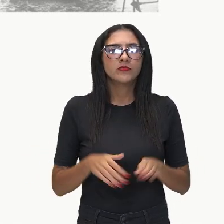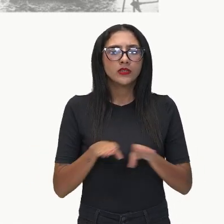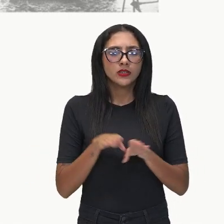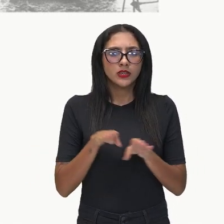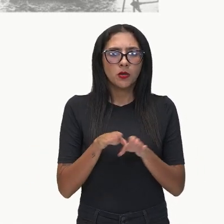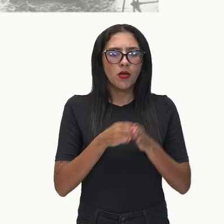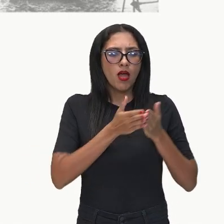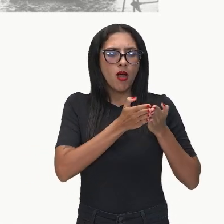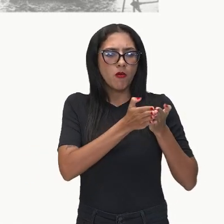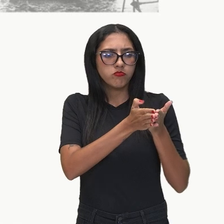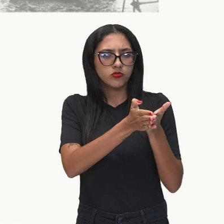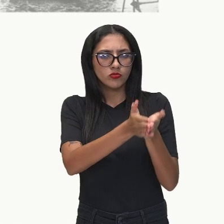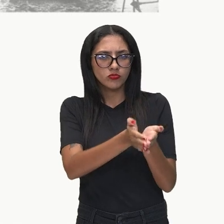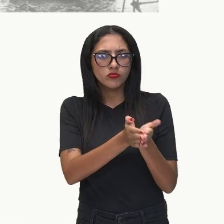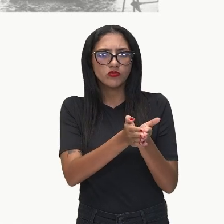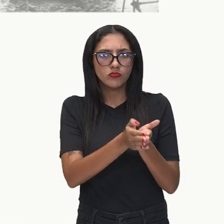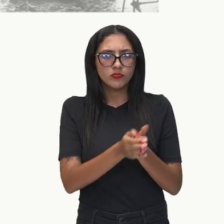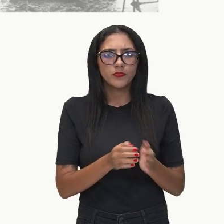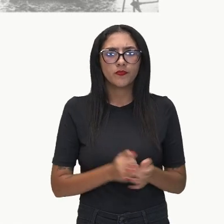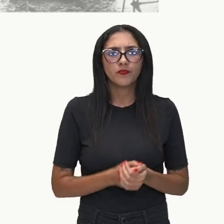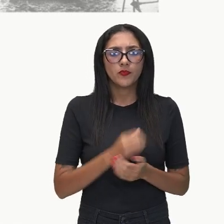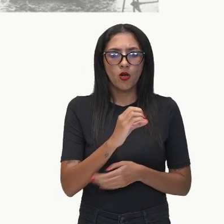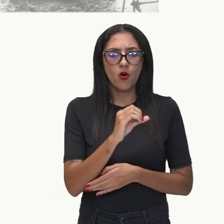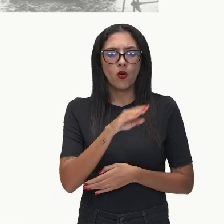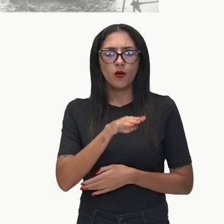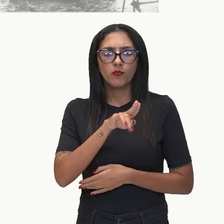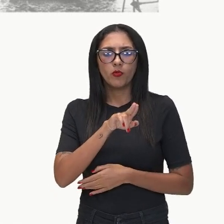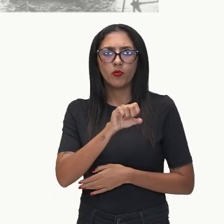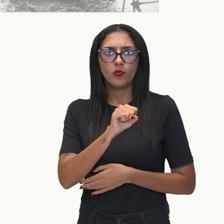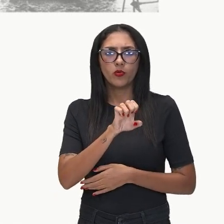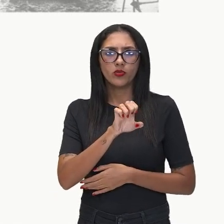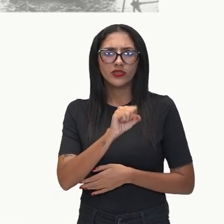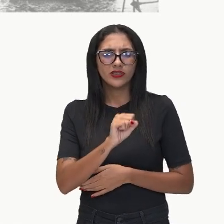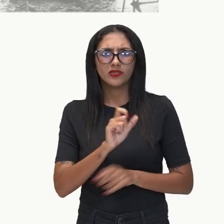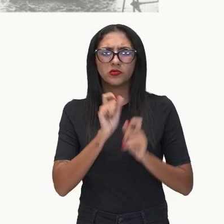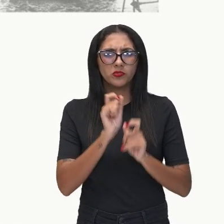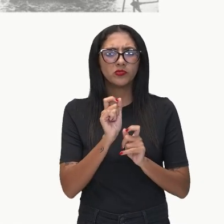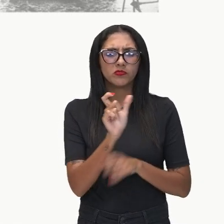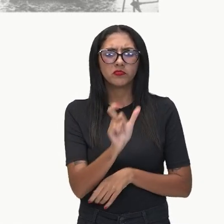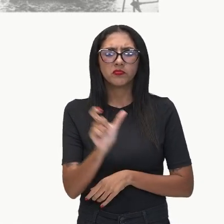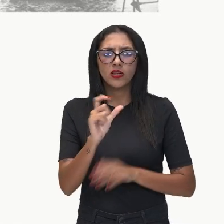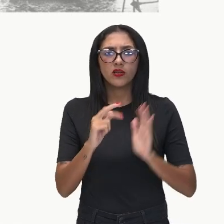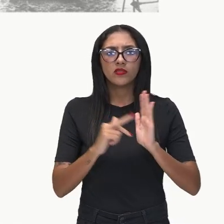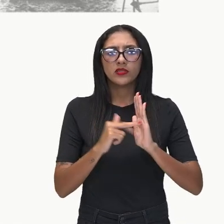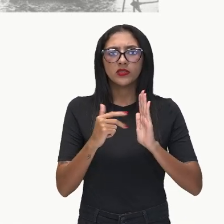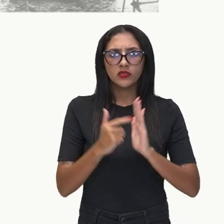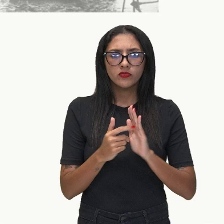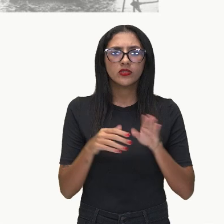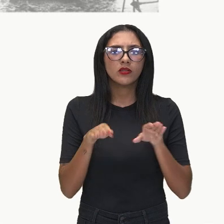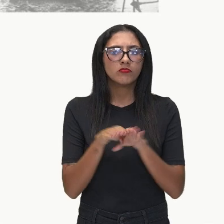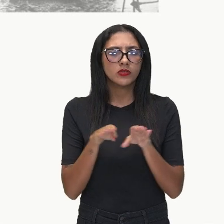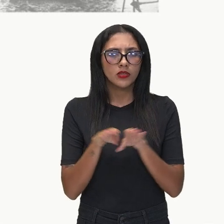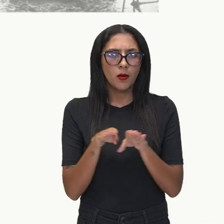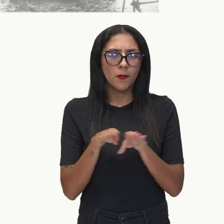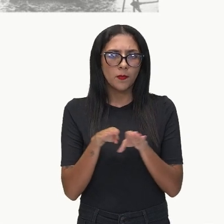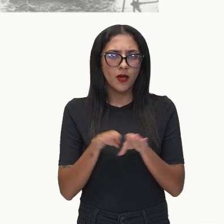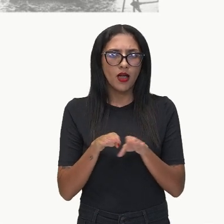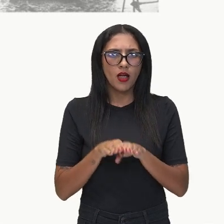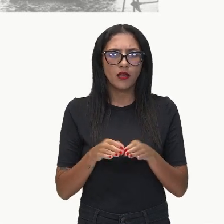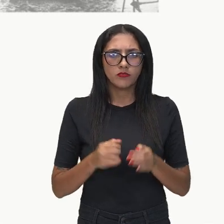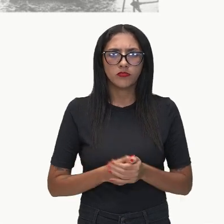encouraçados, dos obuses. Para quem não conhece essa palavra, obuses quer dizer canhões, são os canhões um pouco